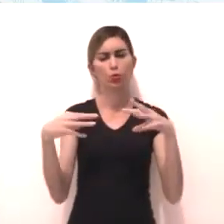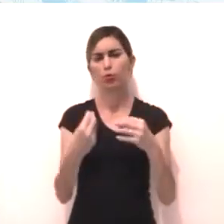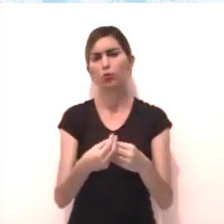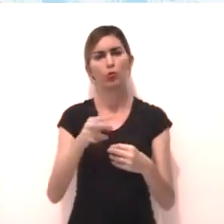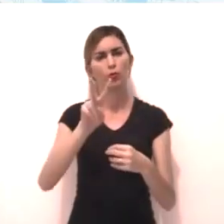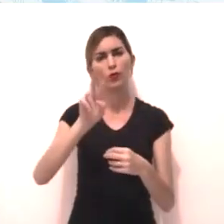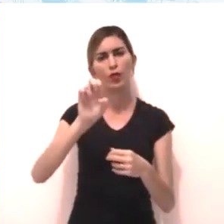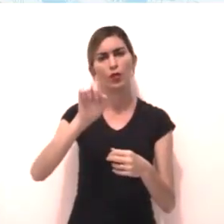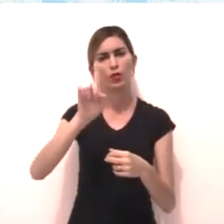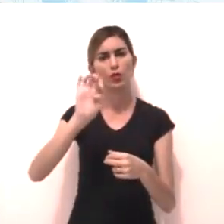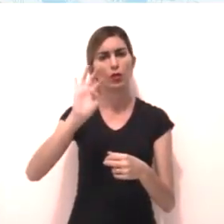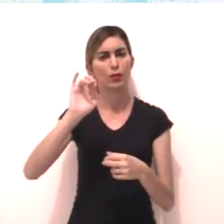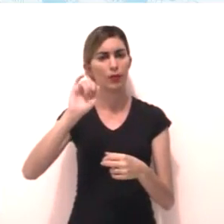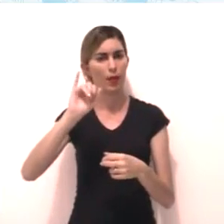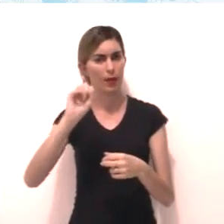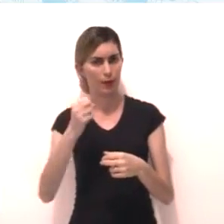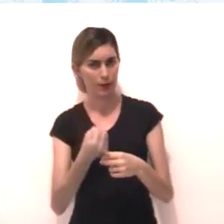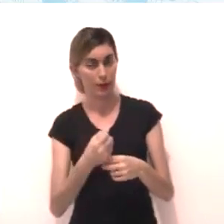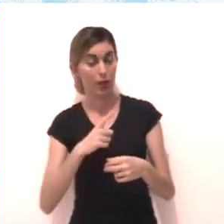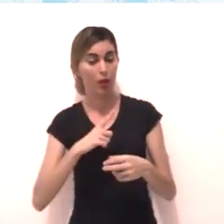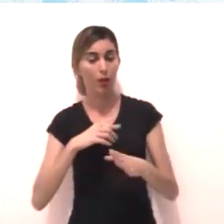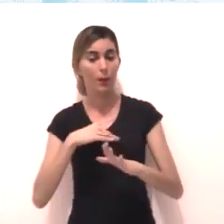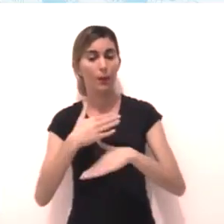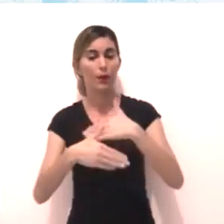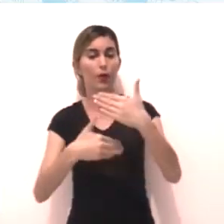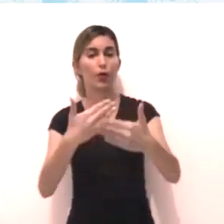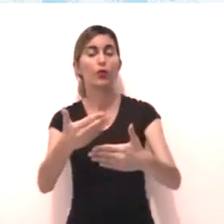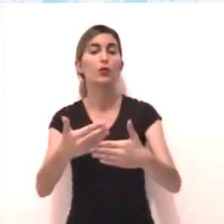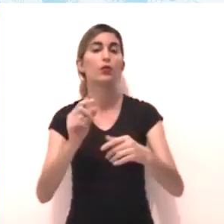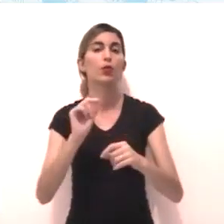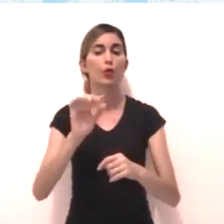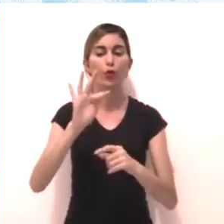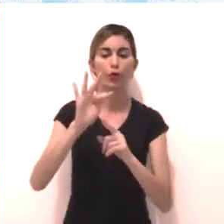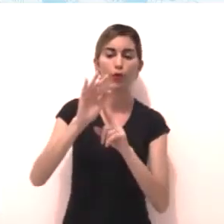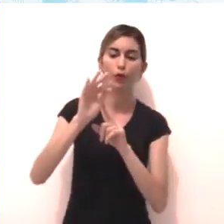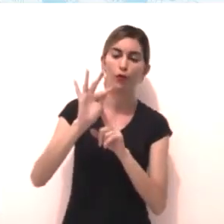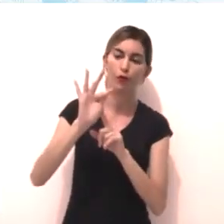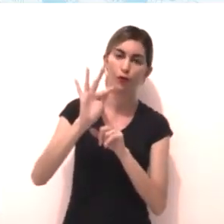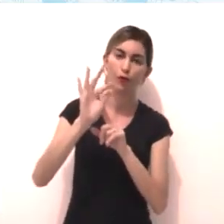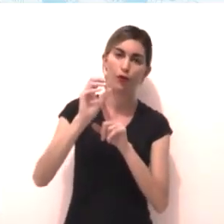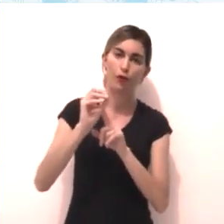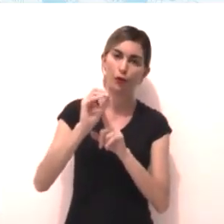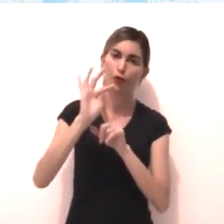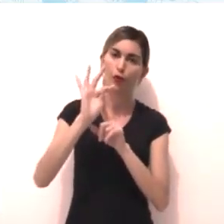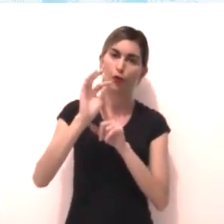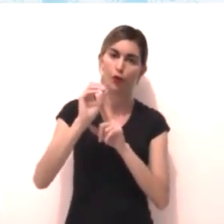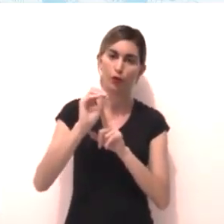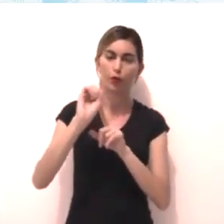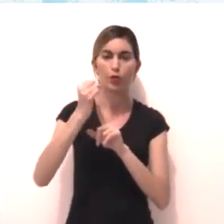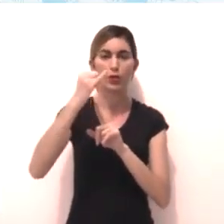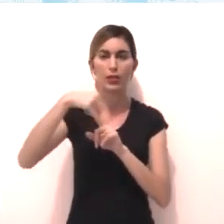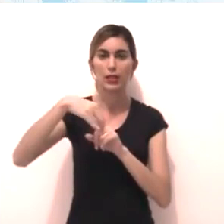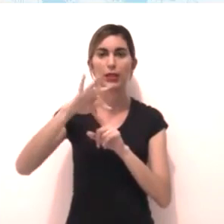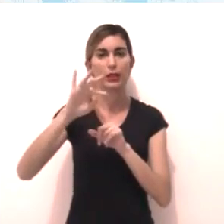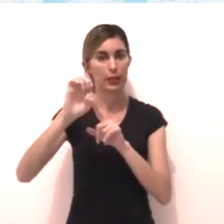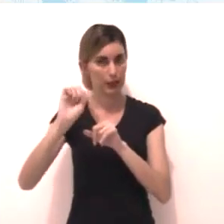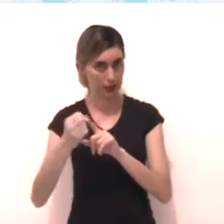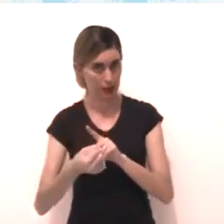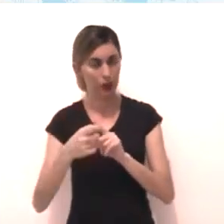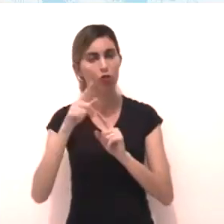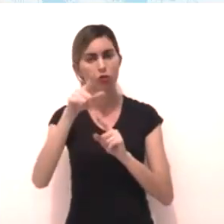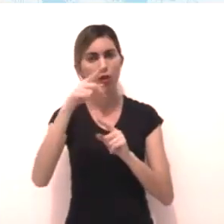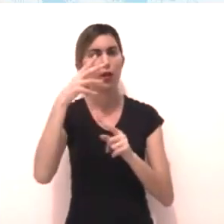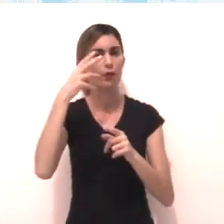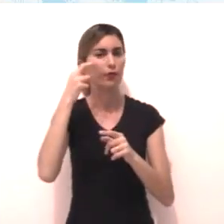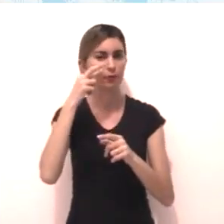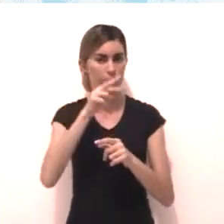todos os vegetais em gerais realizam um processo chamado fotossíntese. Você já deve ter ouvido falar